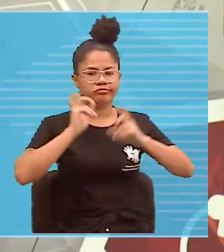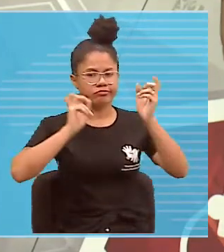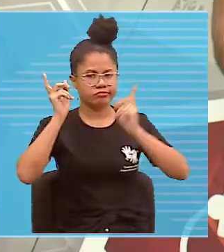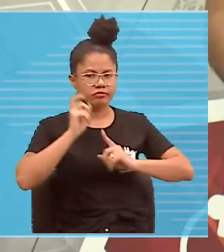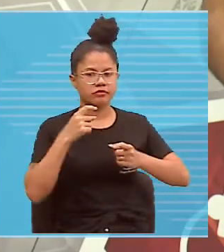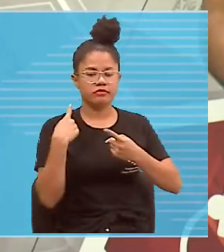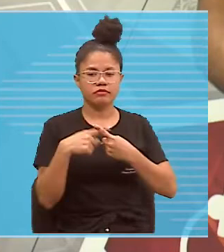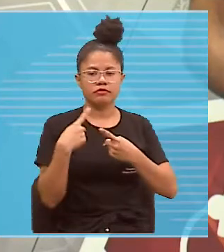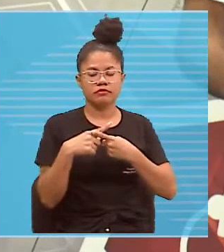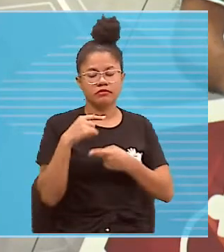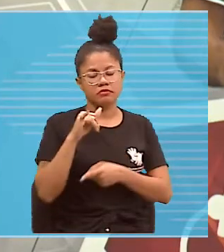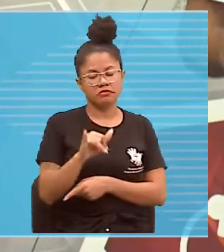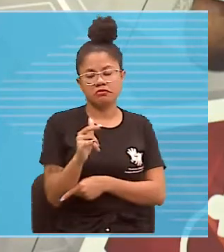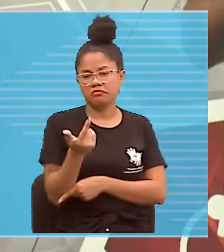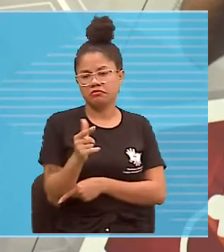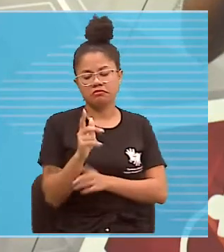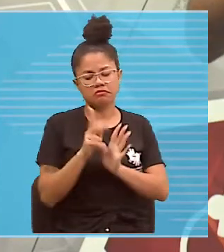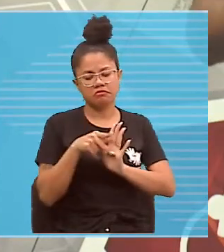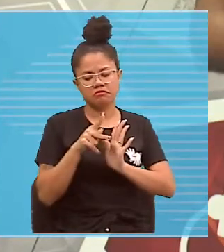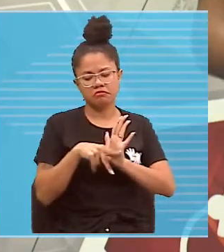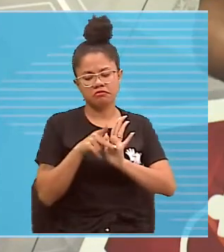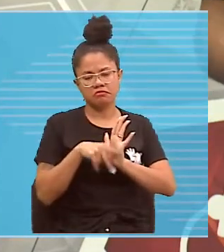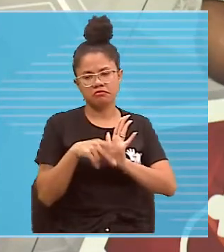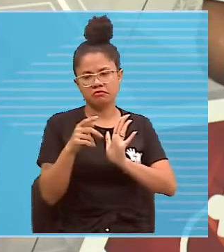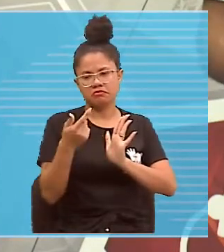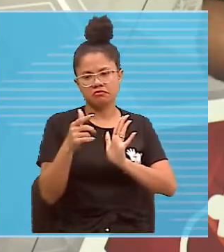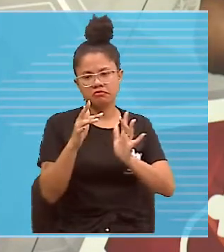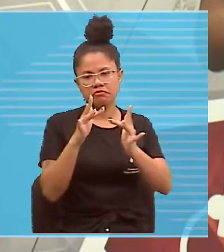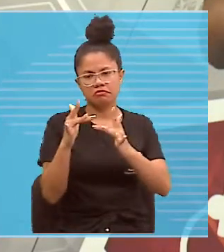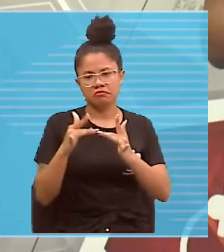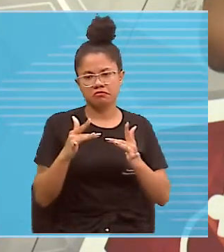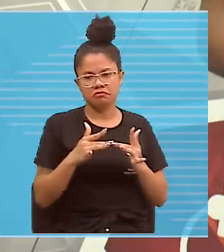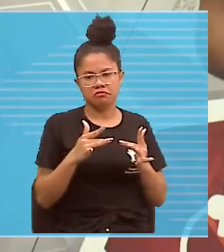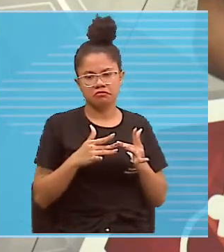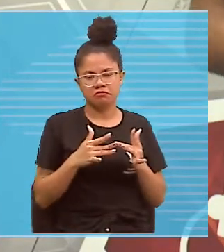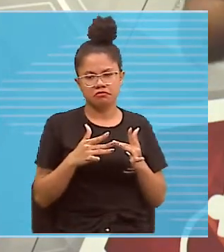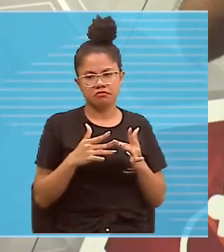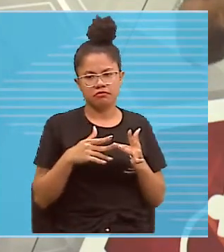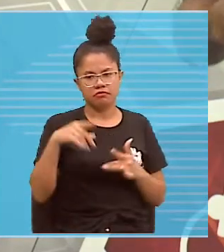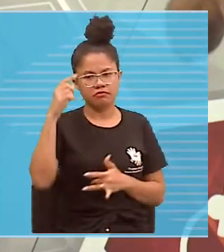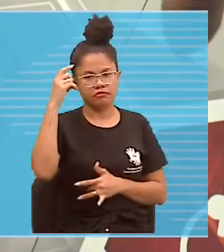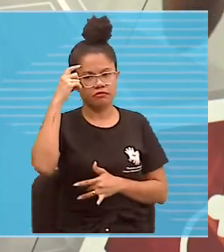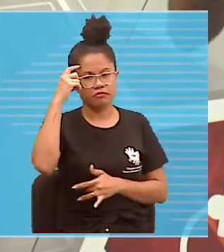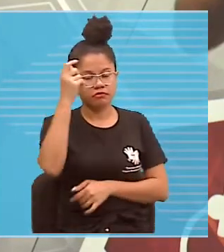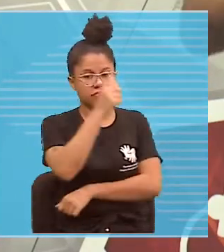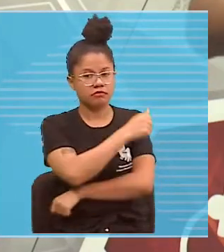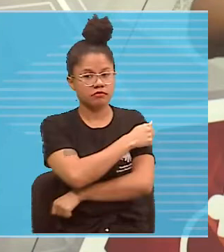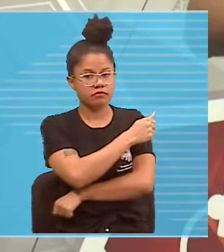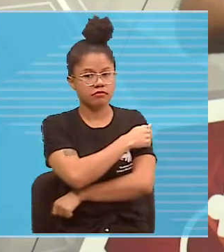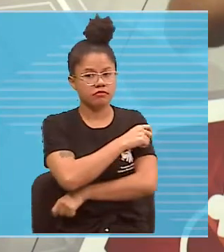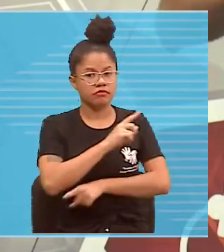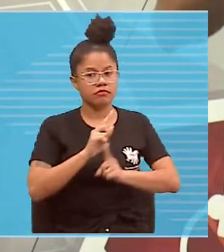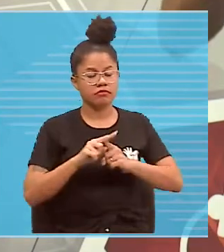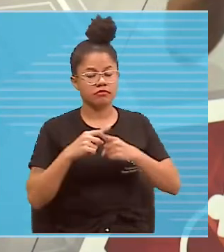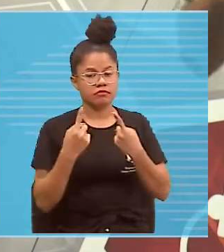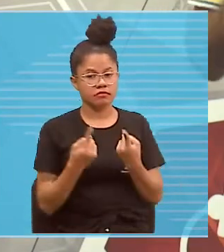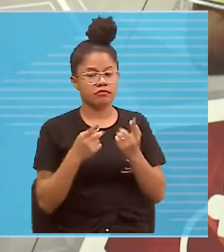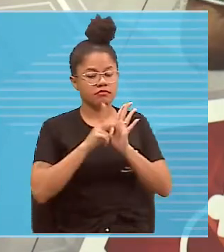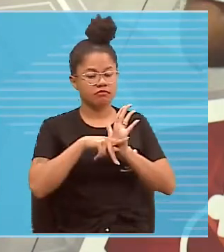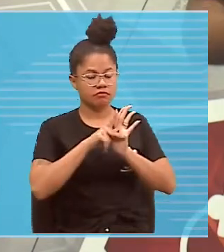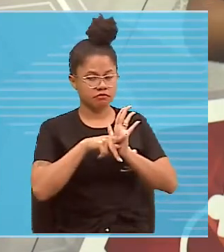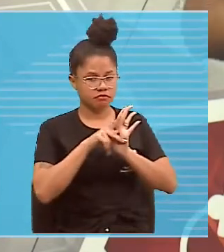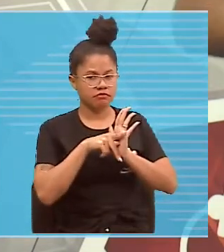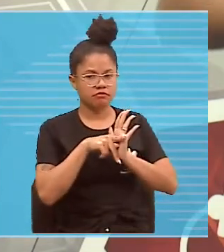sem projetos a gente não pode simplesmente ter contato com a mentalidade do aluno. E com o projeto a gente pode desenvolver